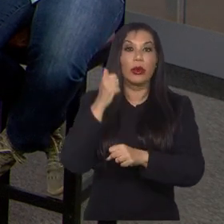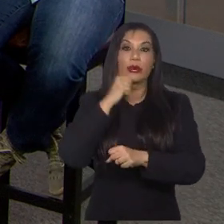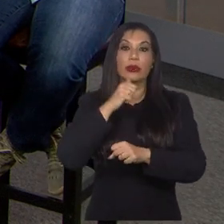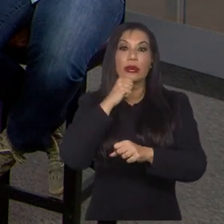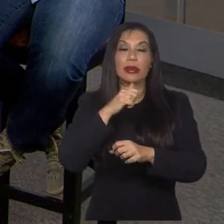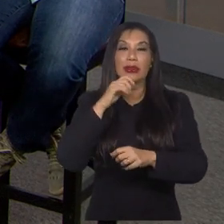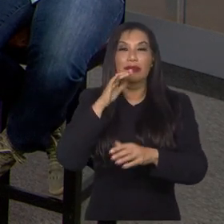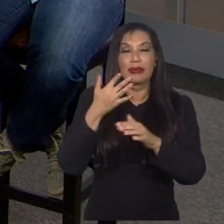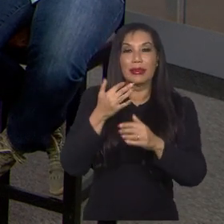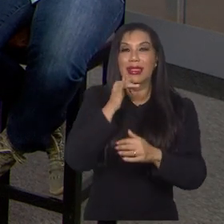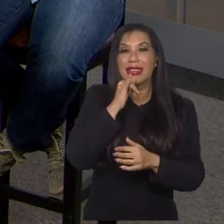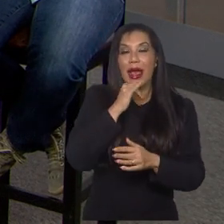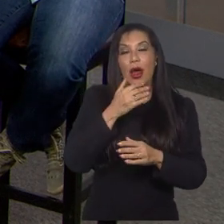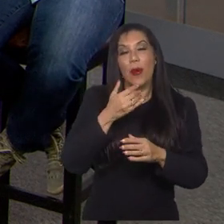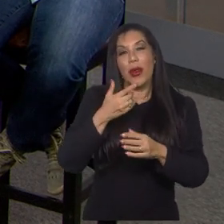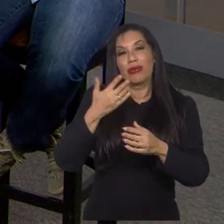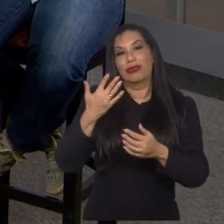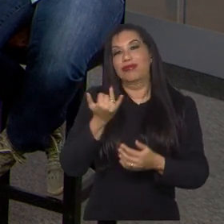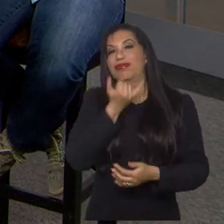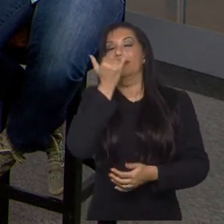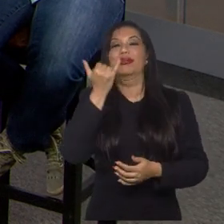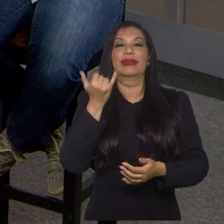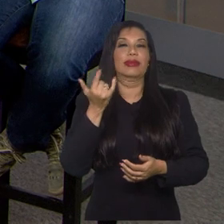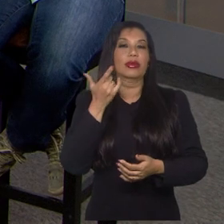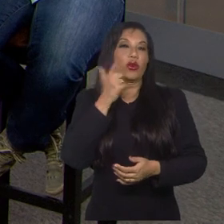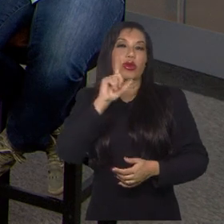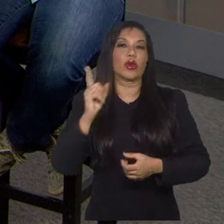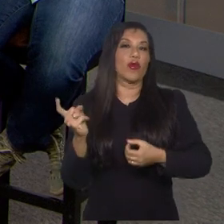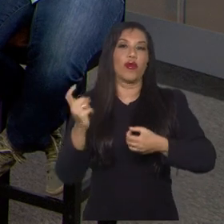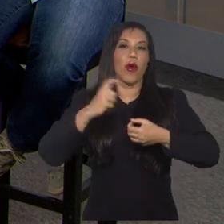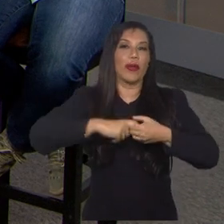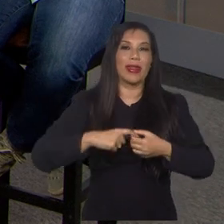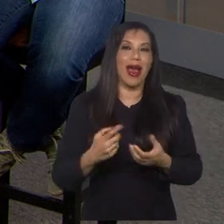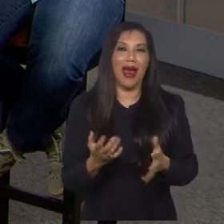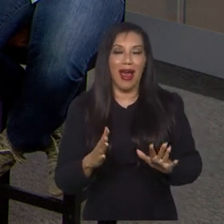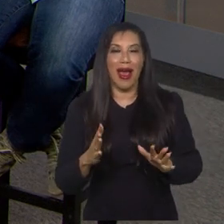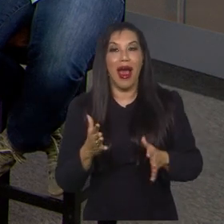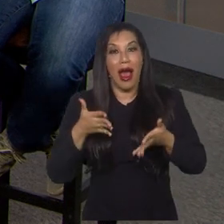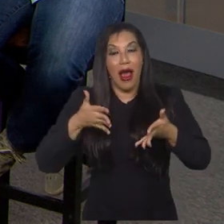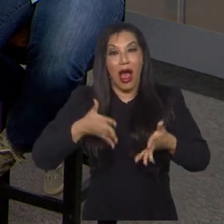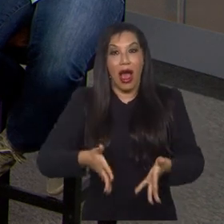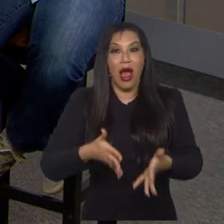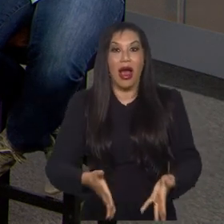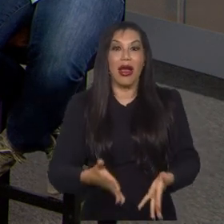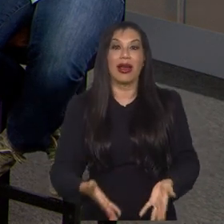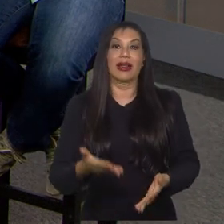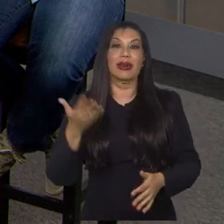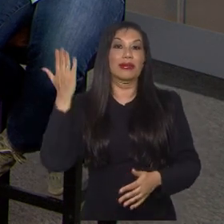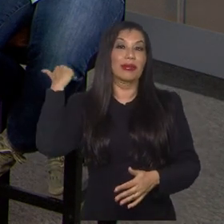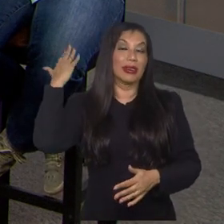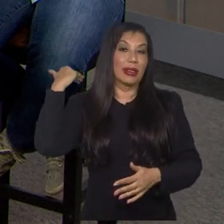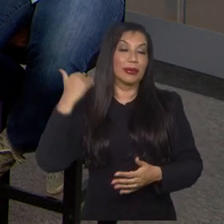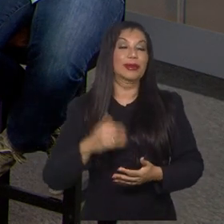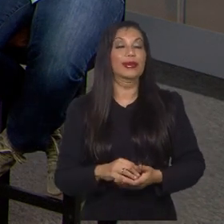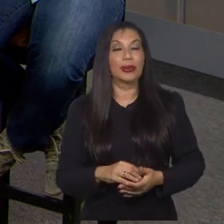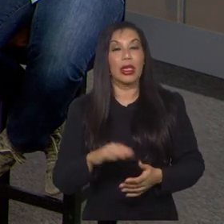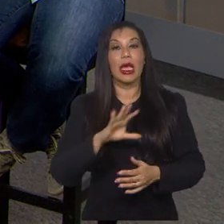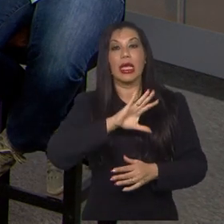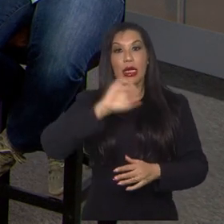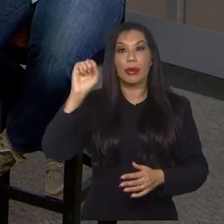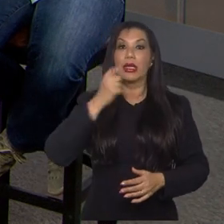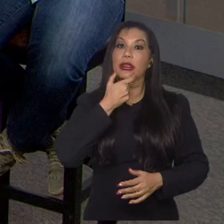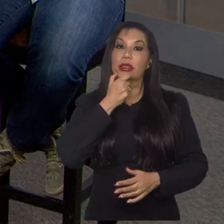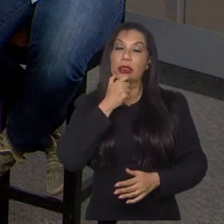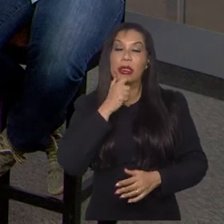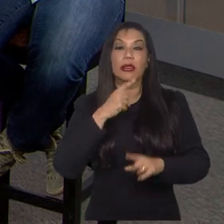o ligamento cruzado anterior. Mais então uma, ela, né, conseguiu voltar ainda nessa reta final da temporada lá na WSL, que é o campeonato